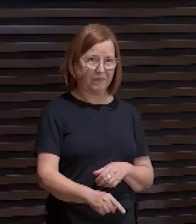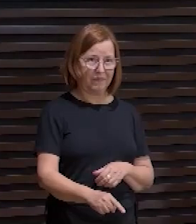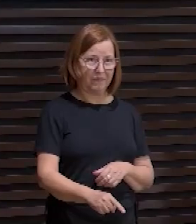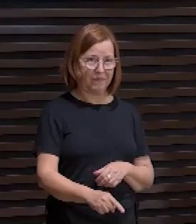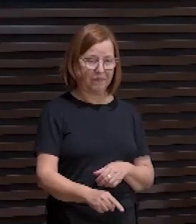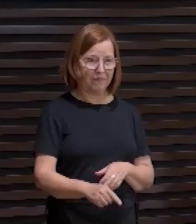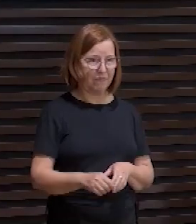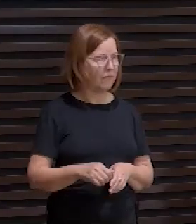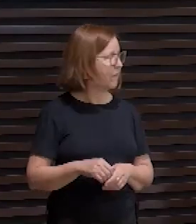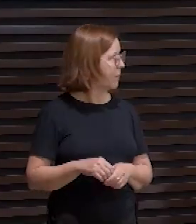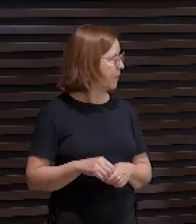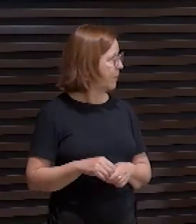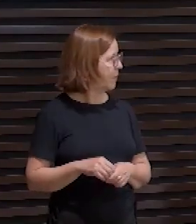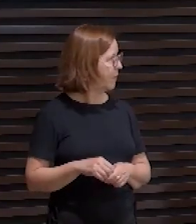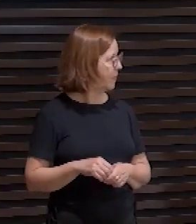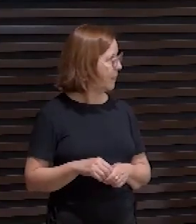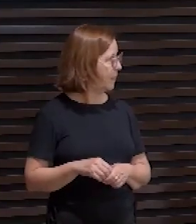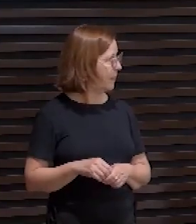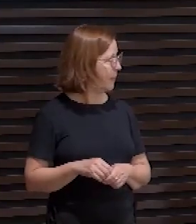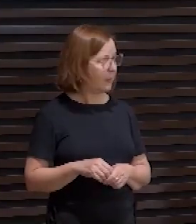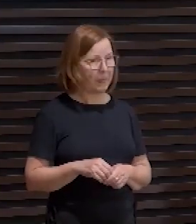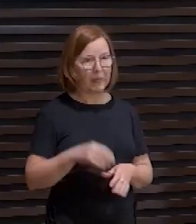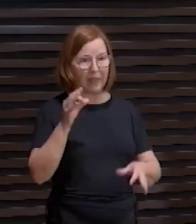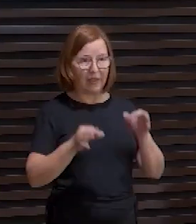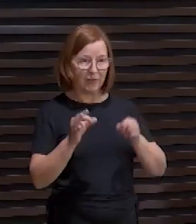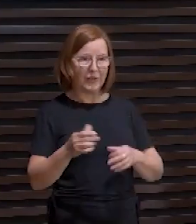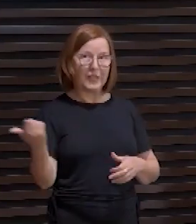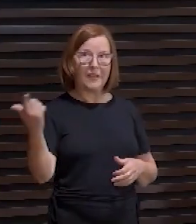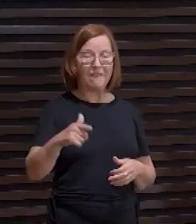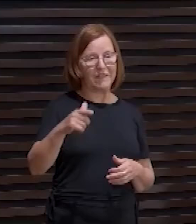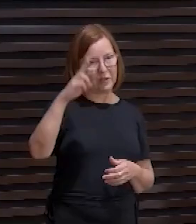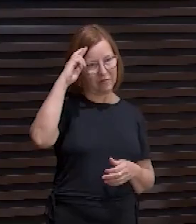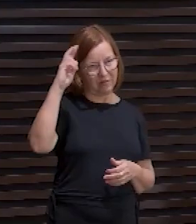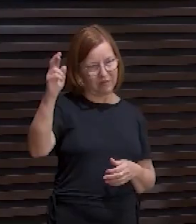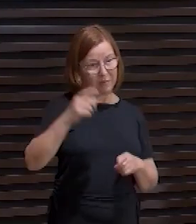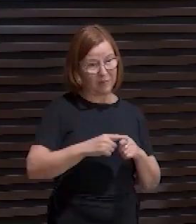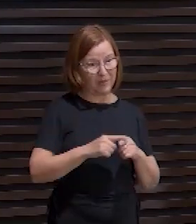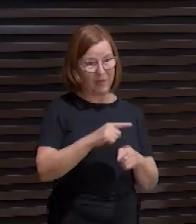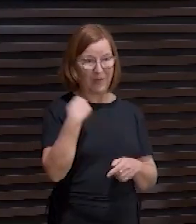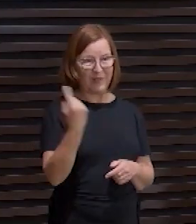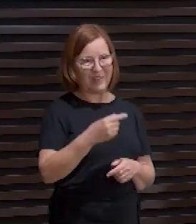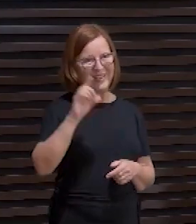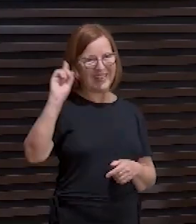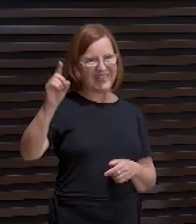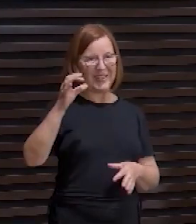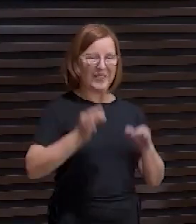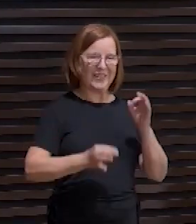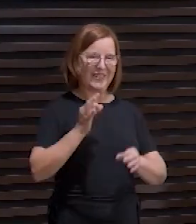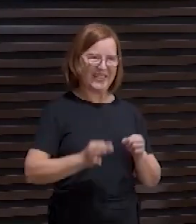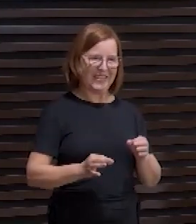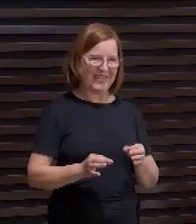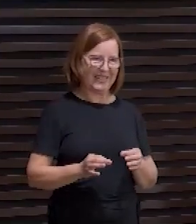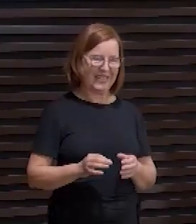que ela plantou. A justiça virá do Senhor. Porque o nosso Deus é justiça. E